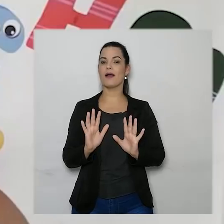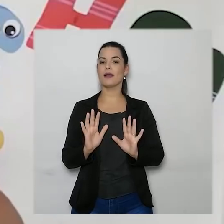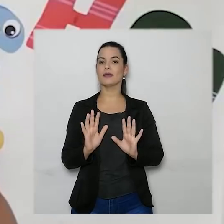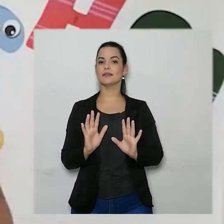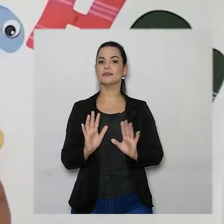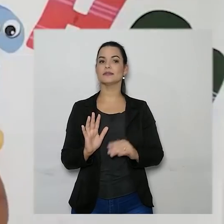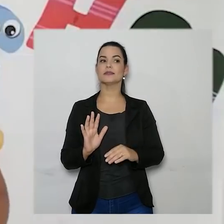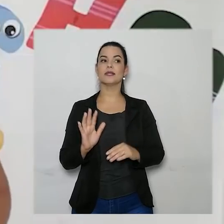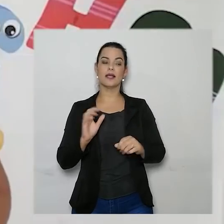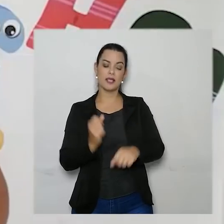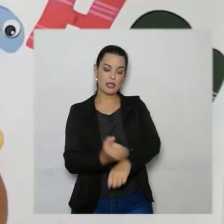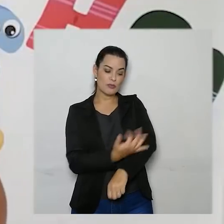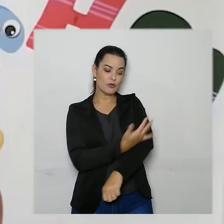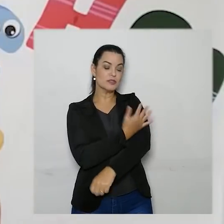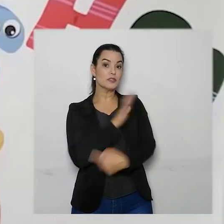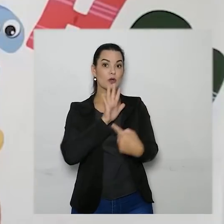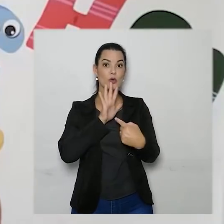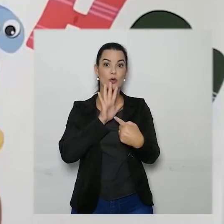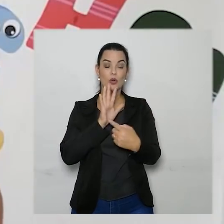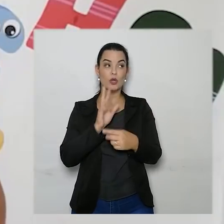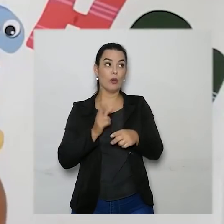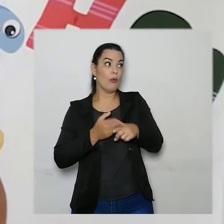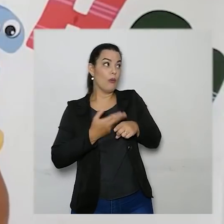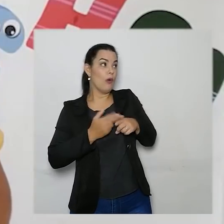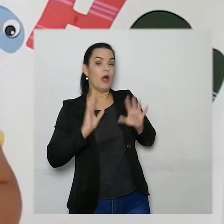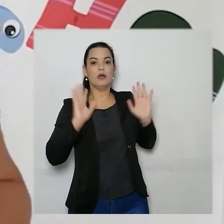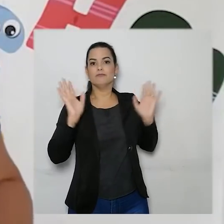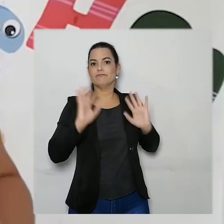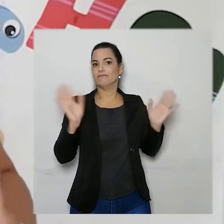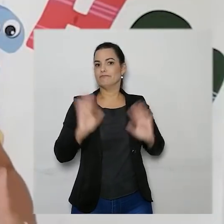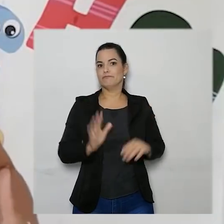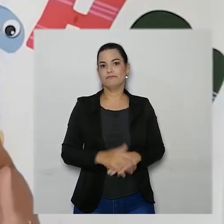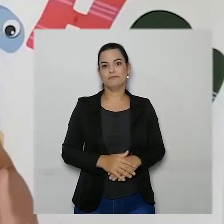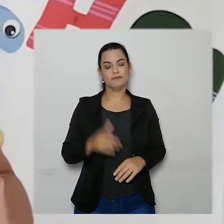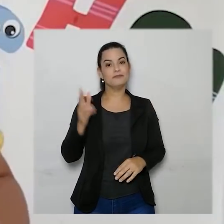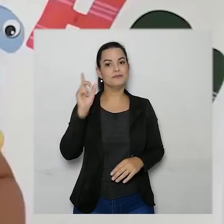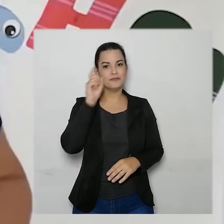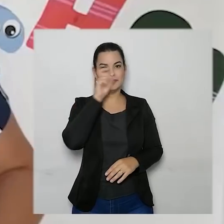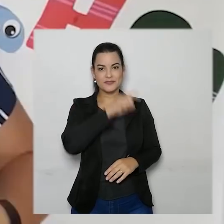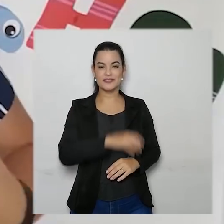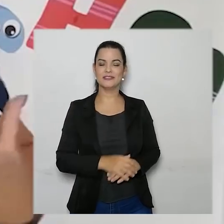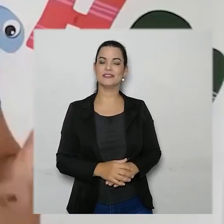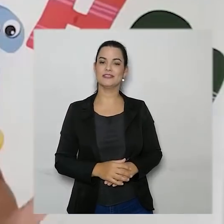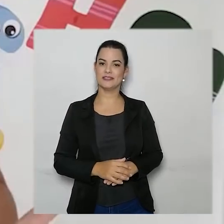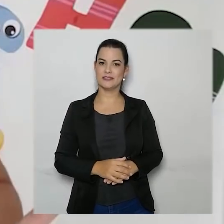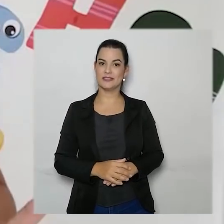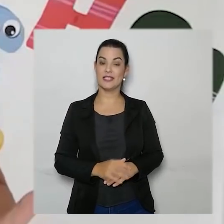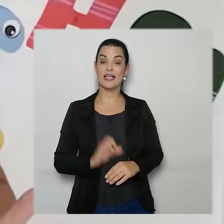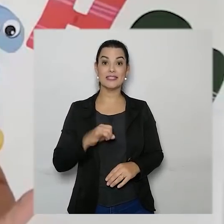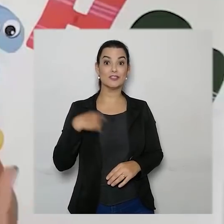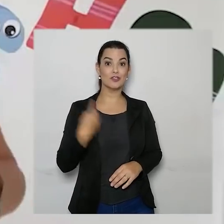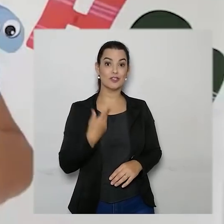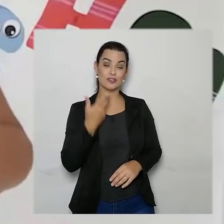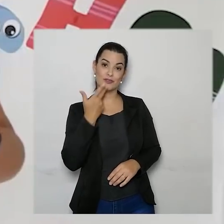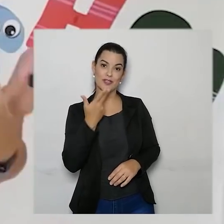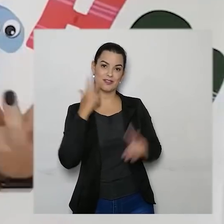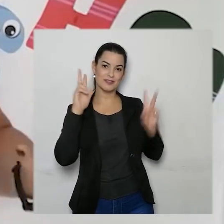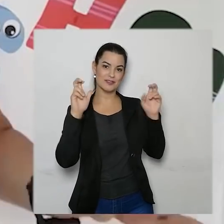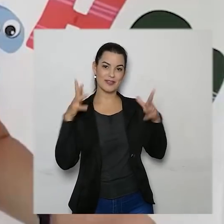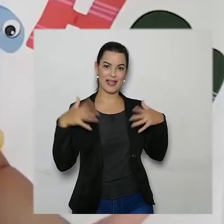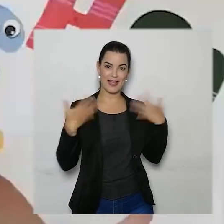emoção já não é tão simples assim. Então, quando nós falamos da alegria e